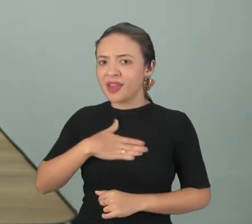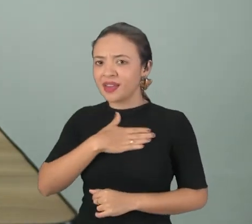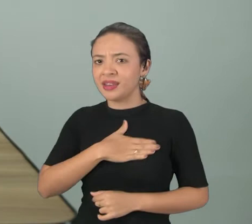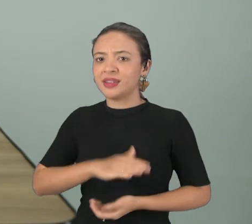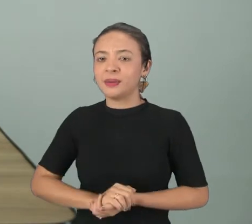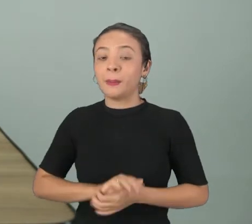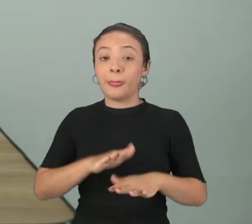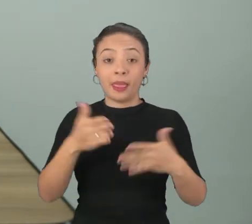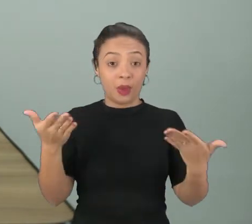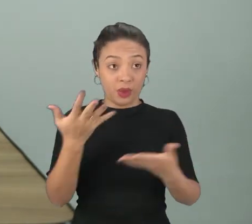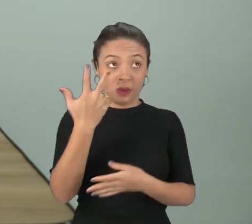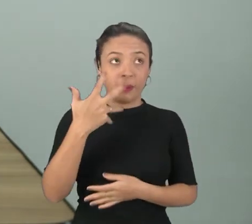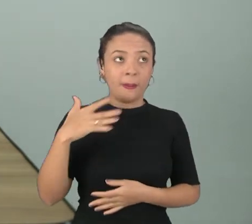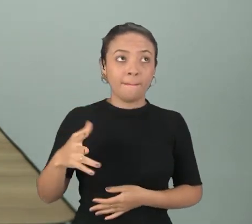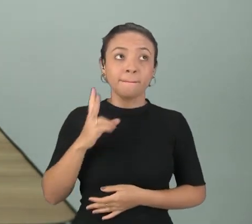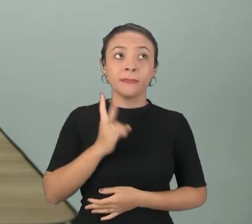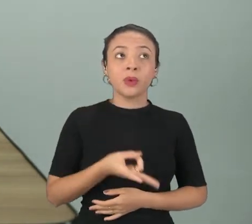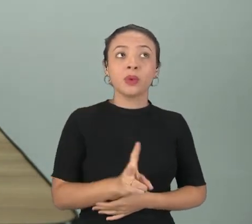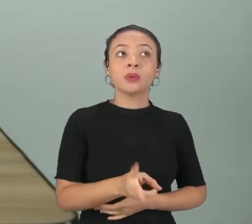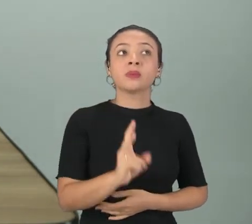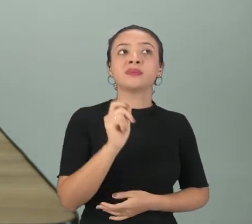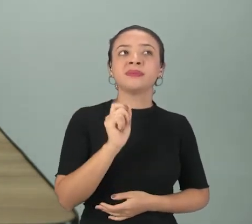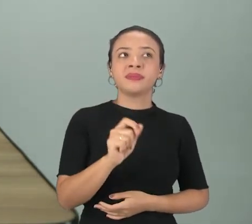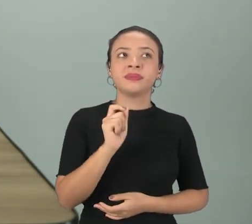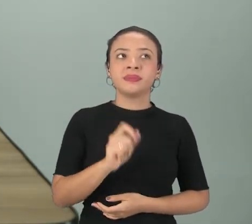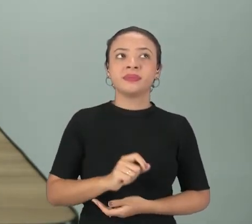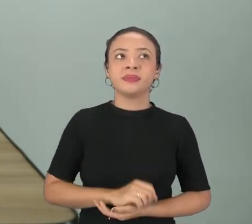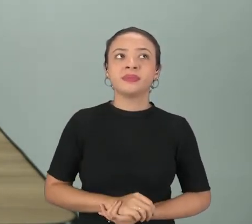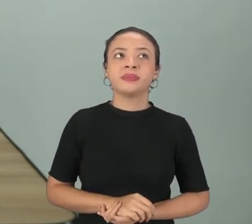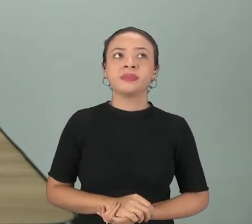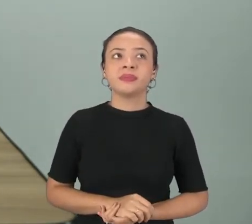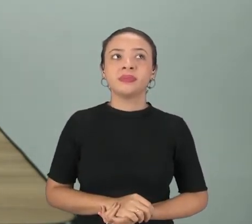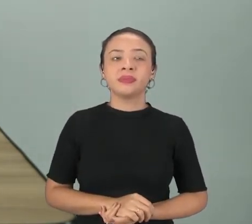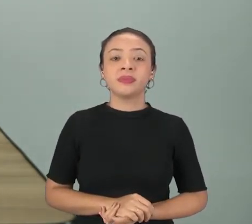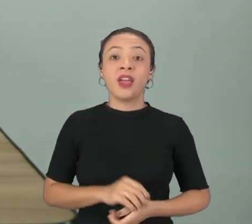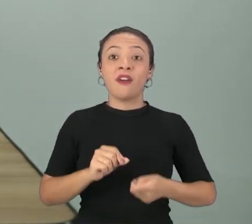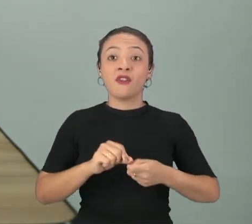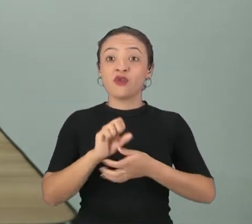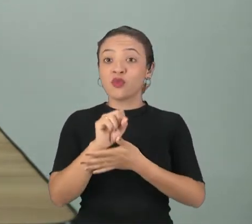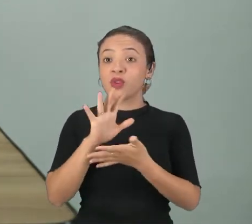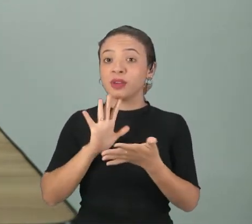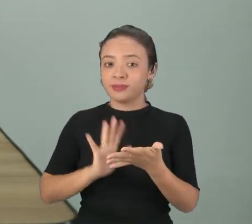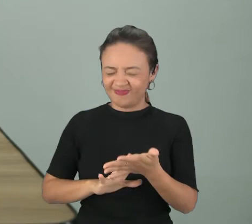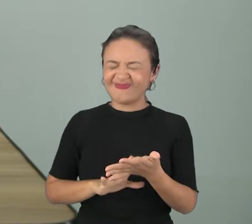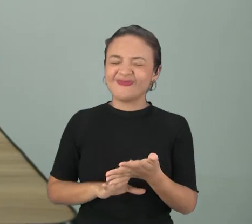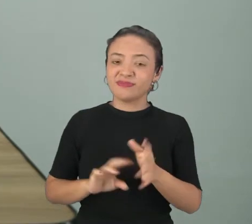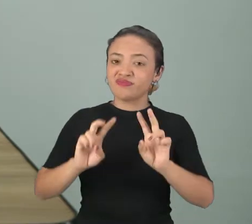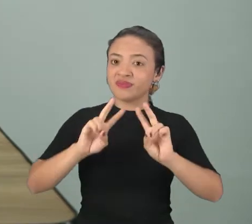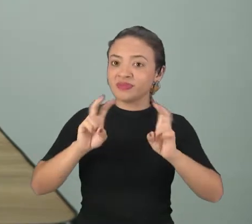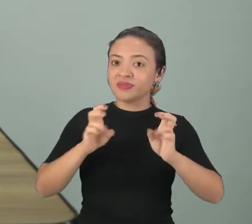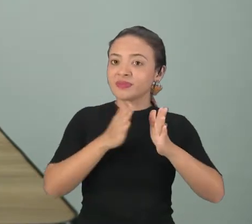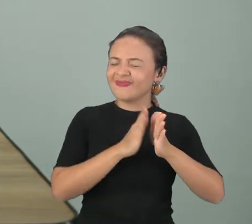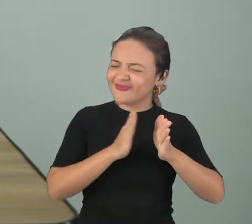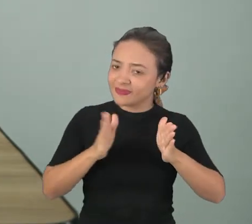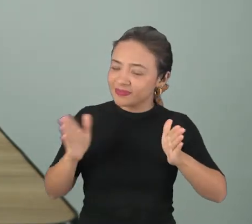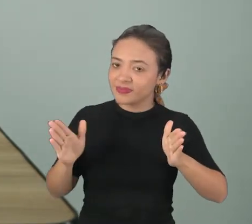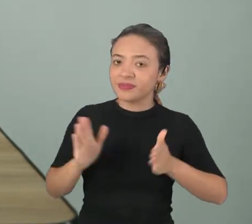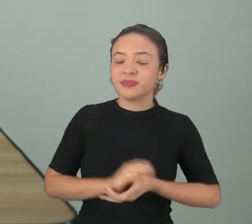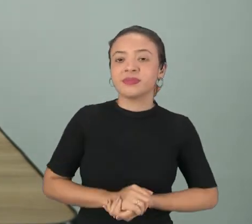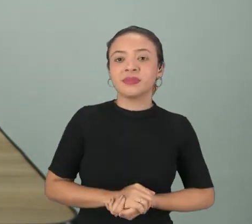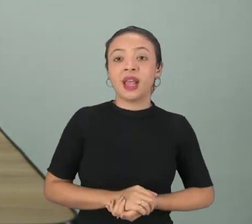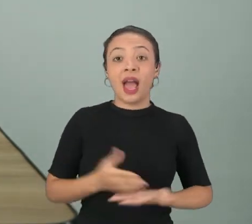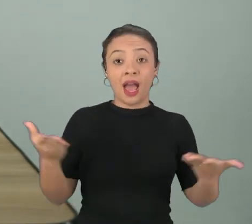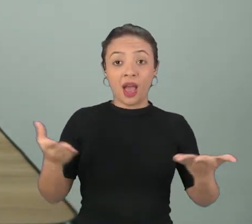crianças vamos continuar fazendo uma atividade sobre sequência